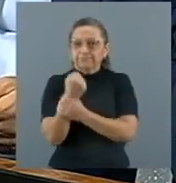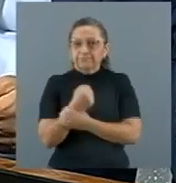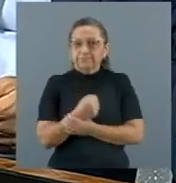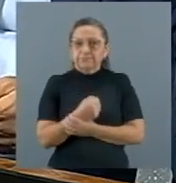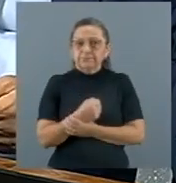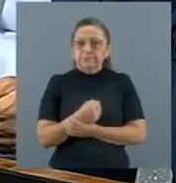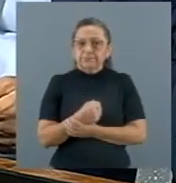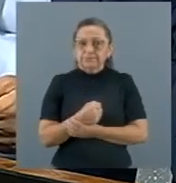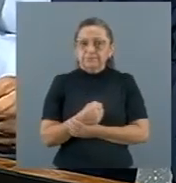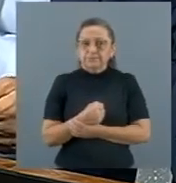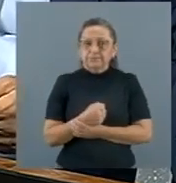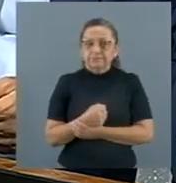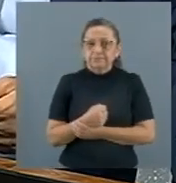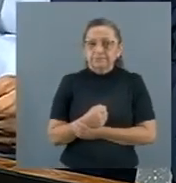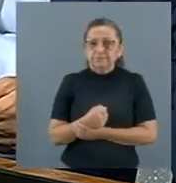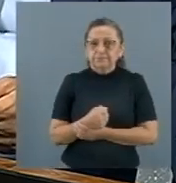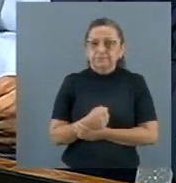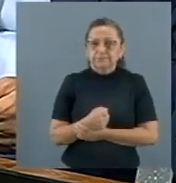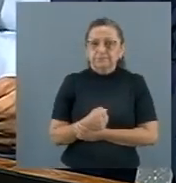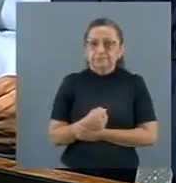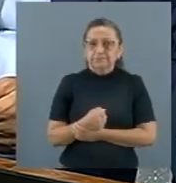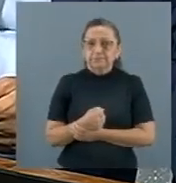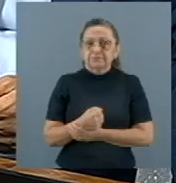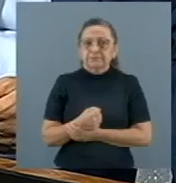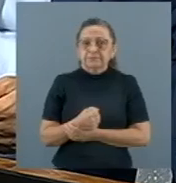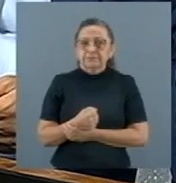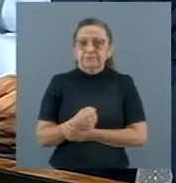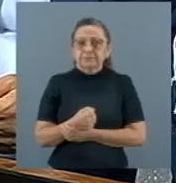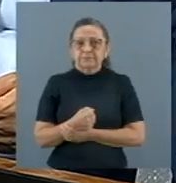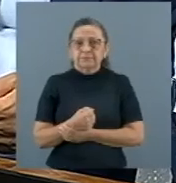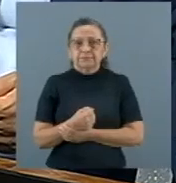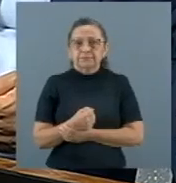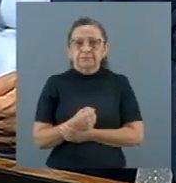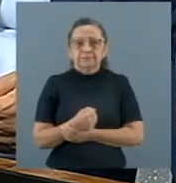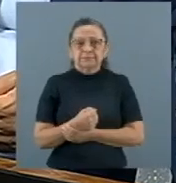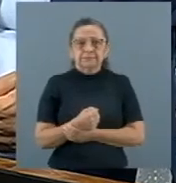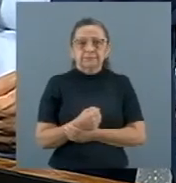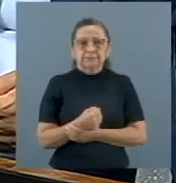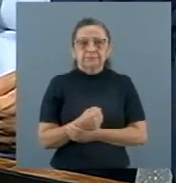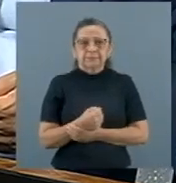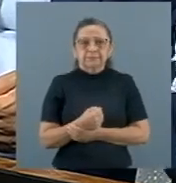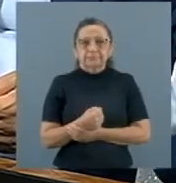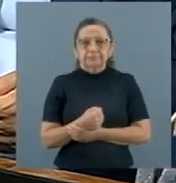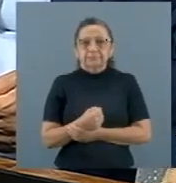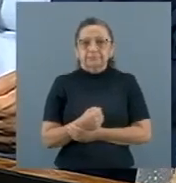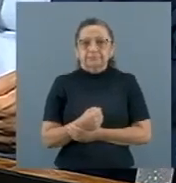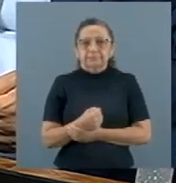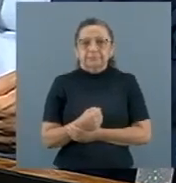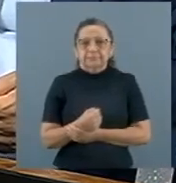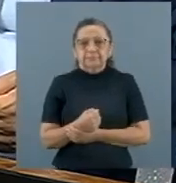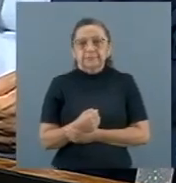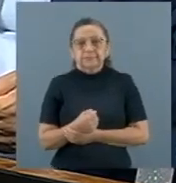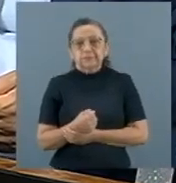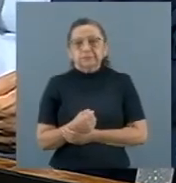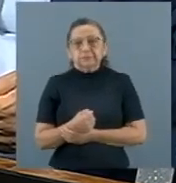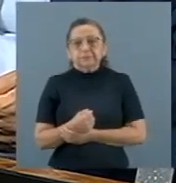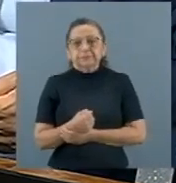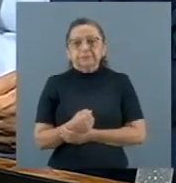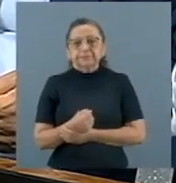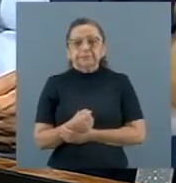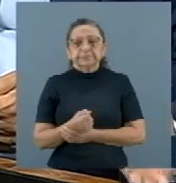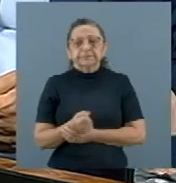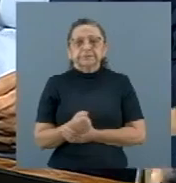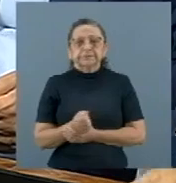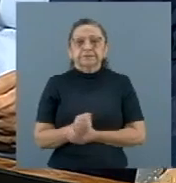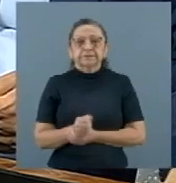meu anteparo, a minha previsibilidade de ser cidadão. Tá? Então, eu